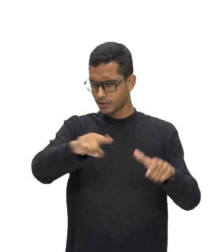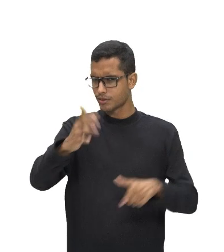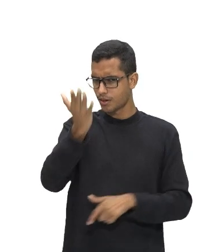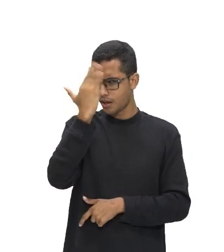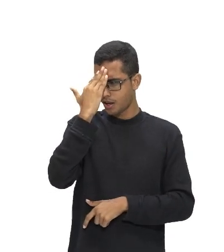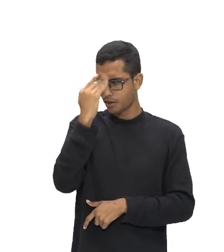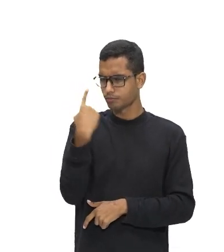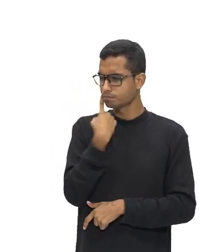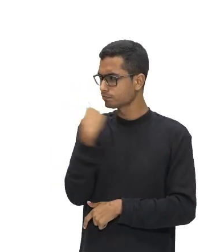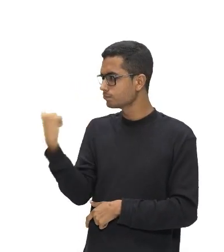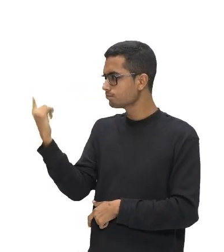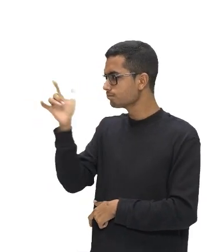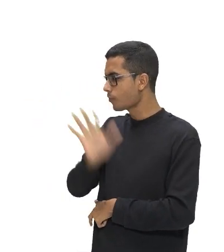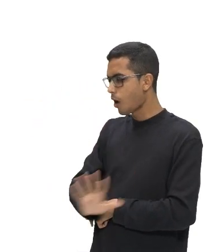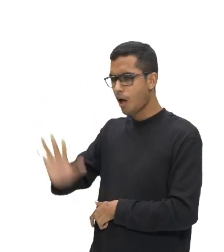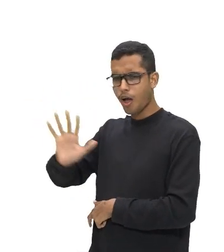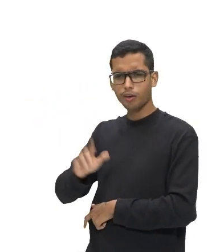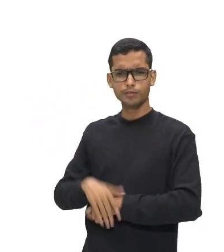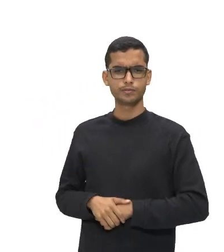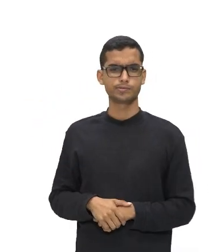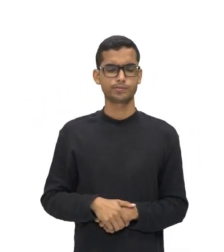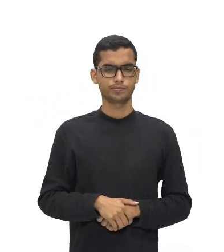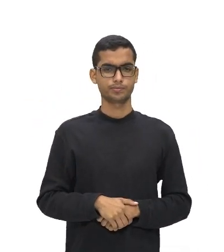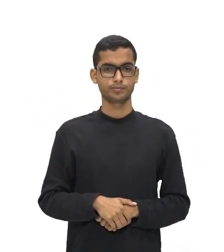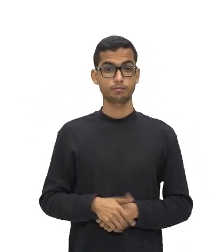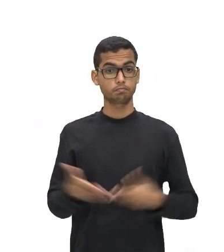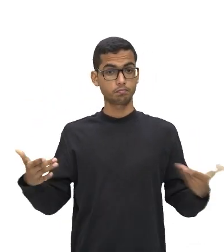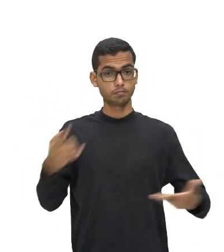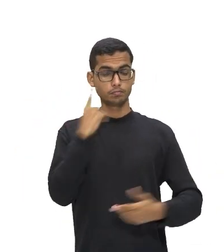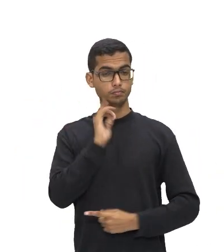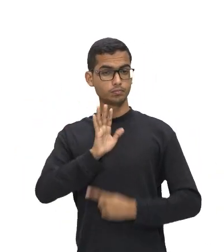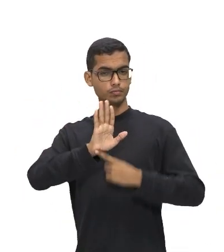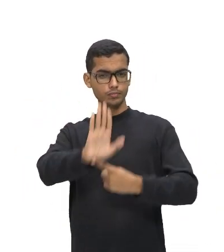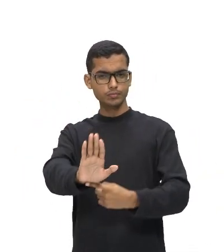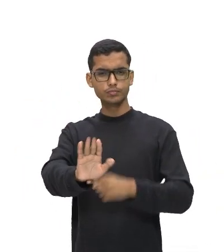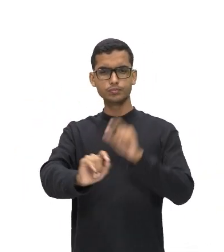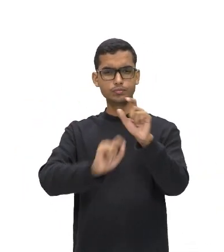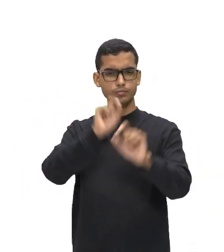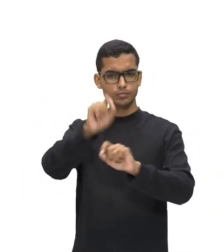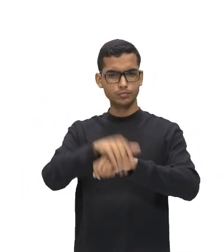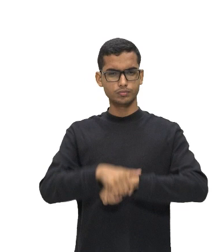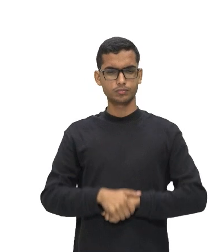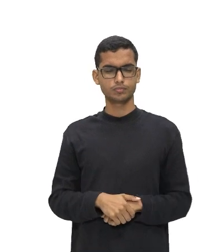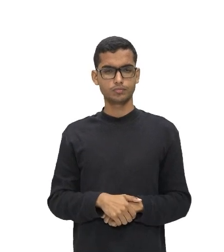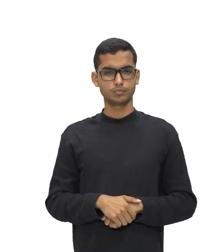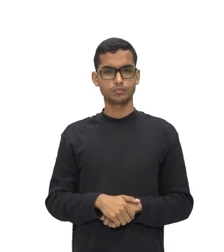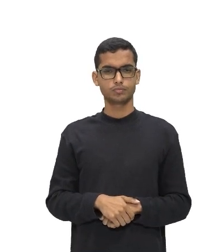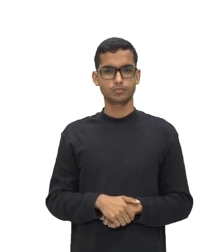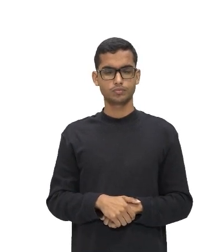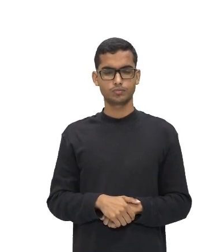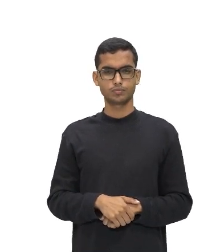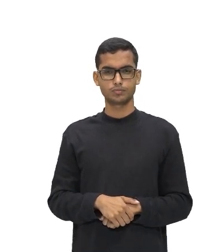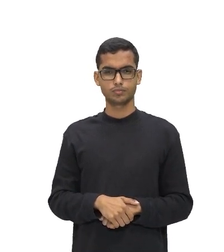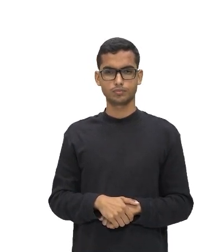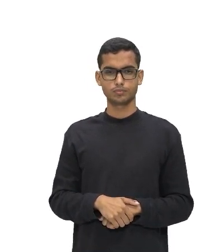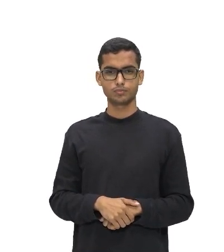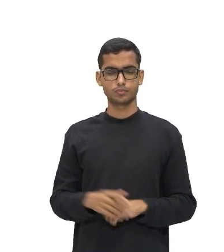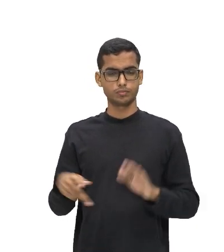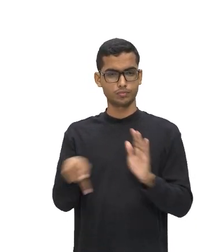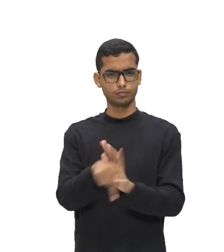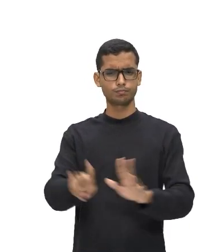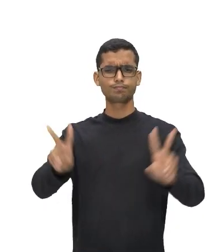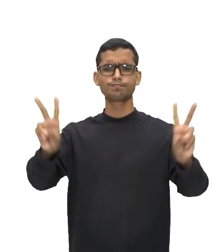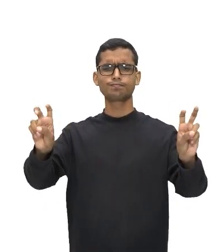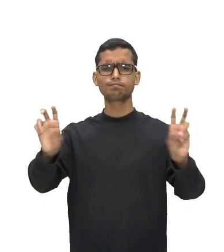E nesse momento, ele está identificando para vocês Antes, o título. Qual